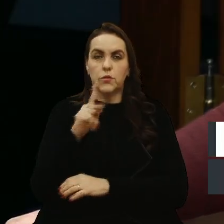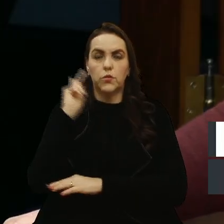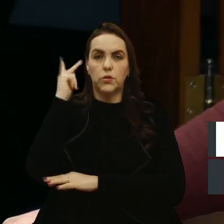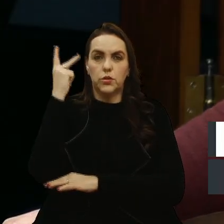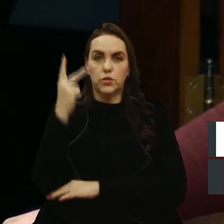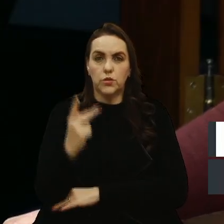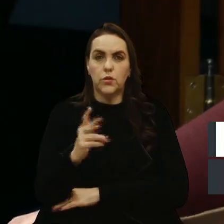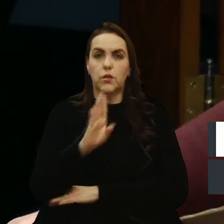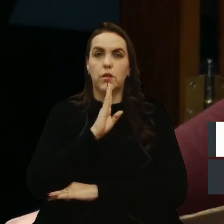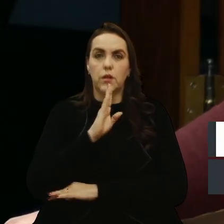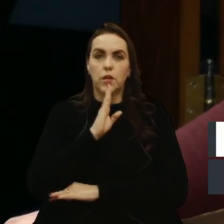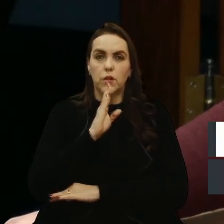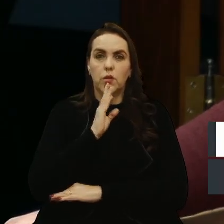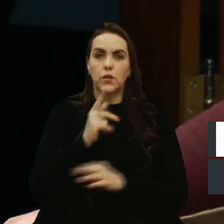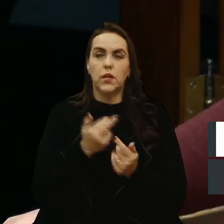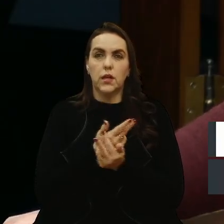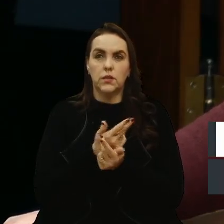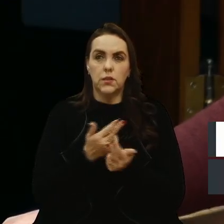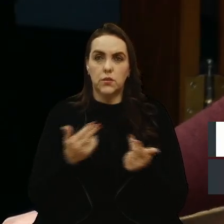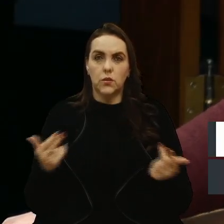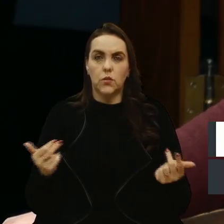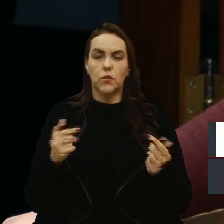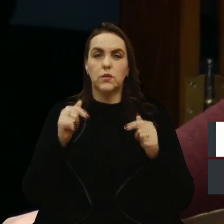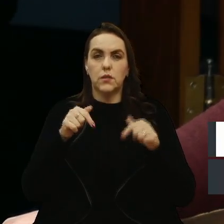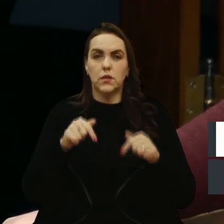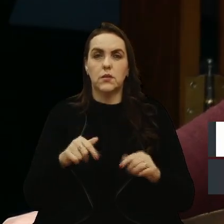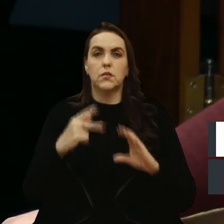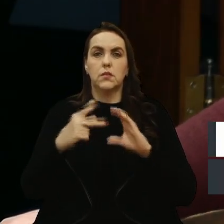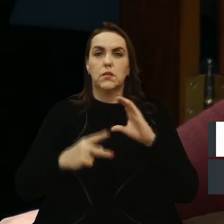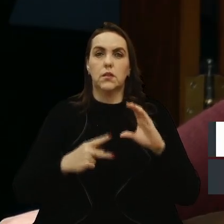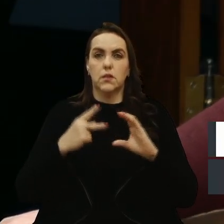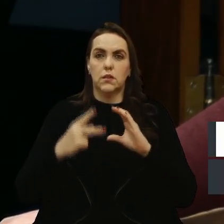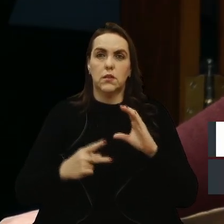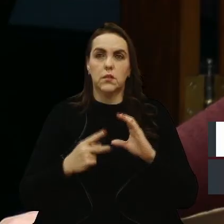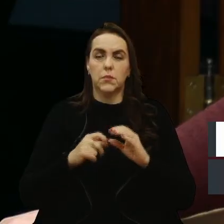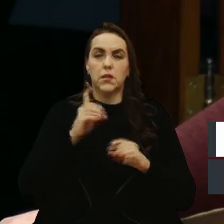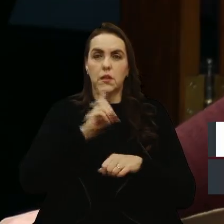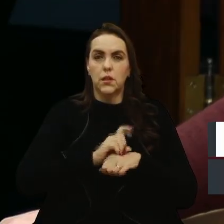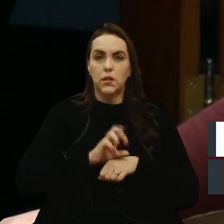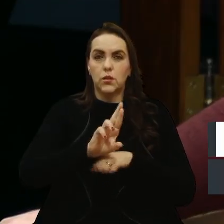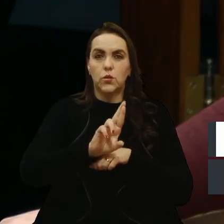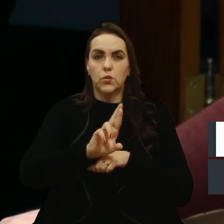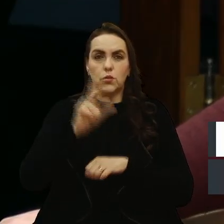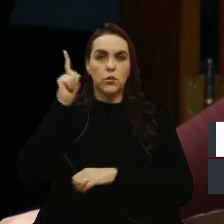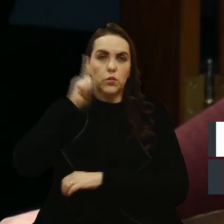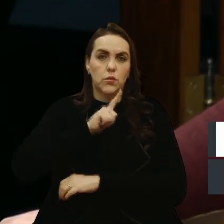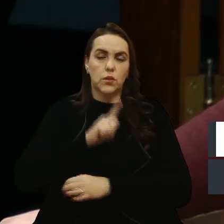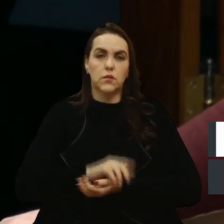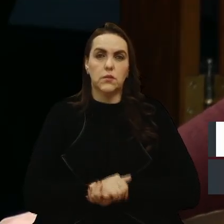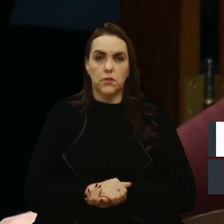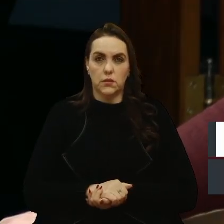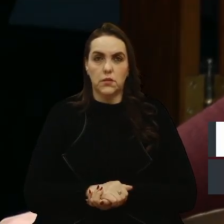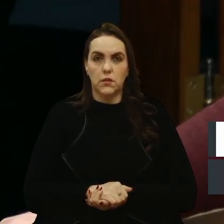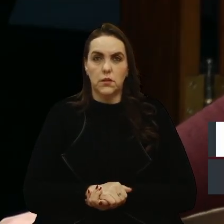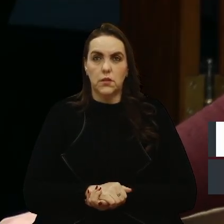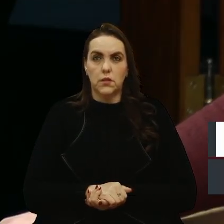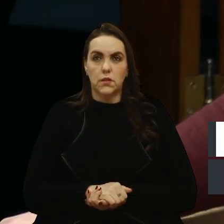da matéria desse parlamento, doutor Lucas Carinato.